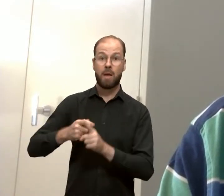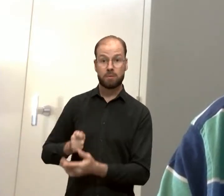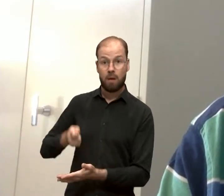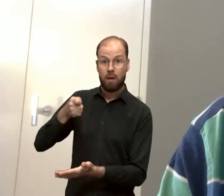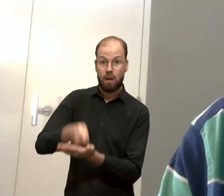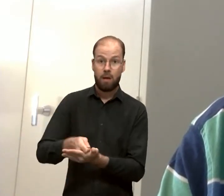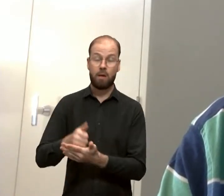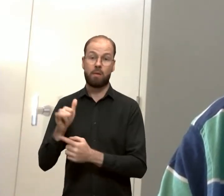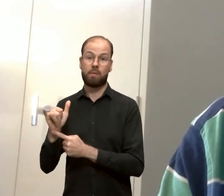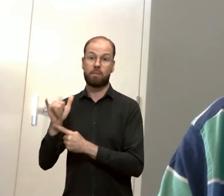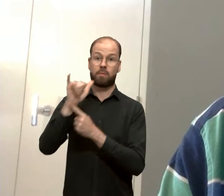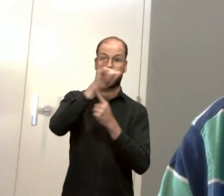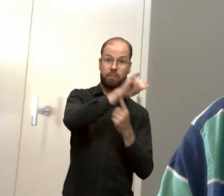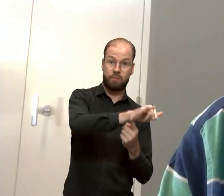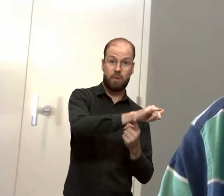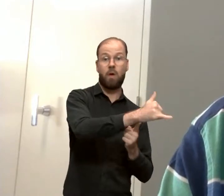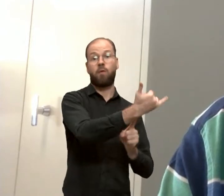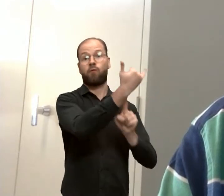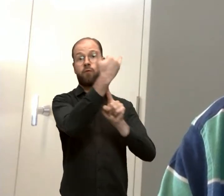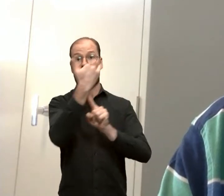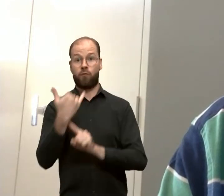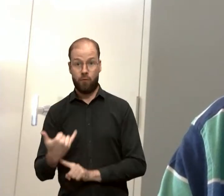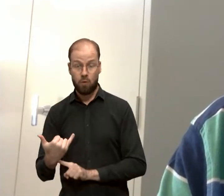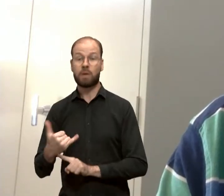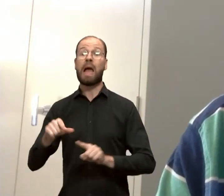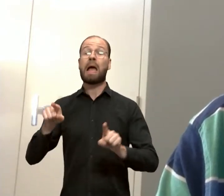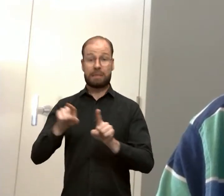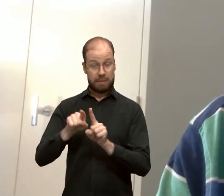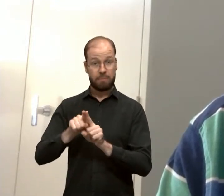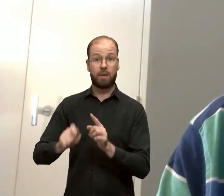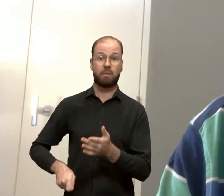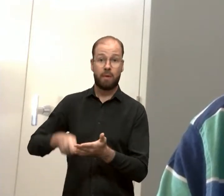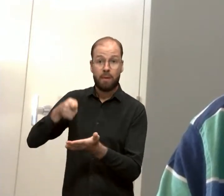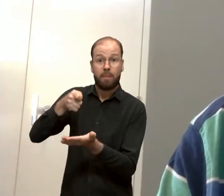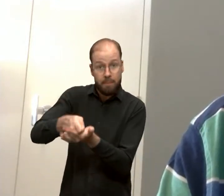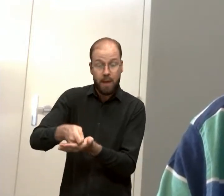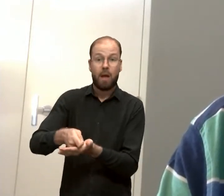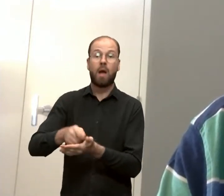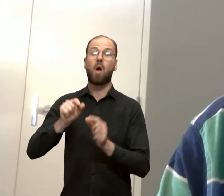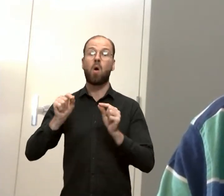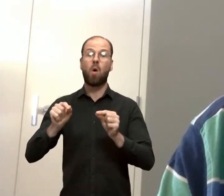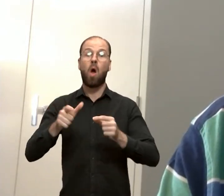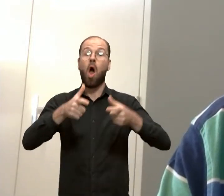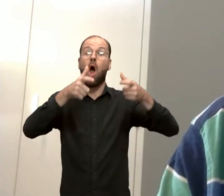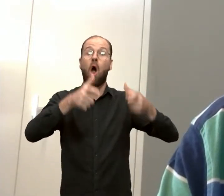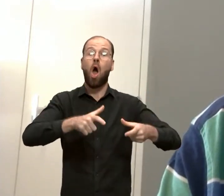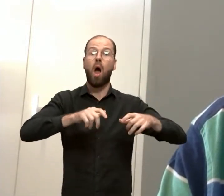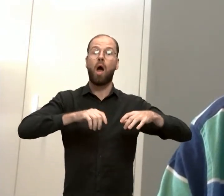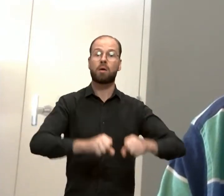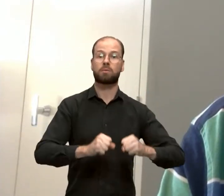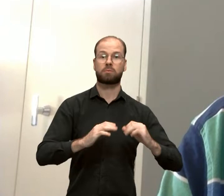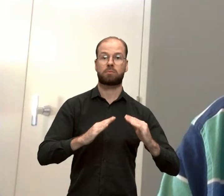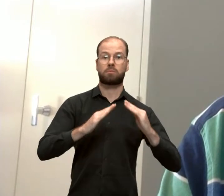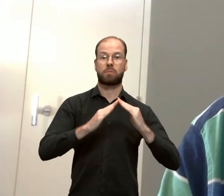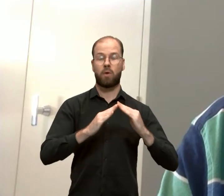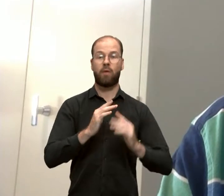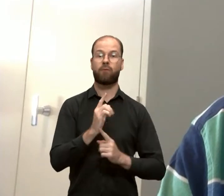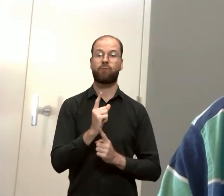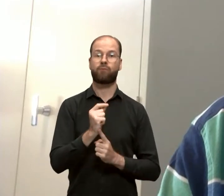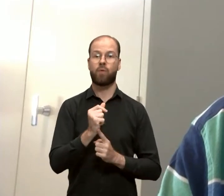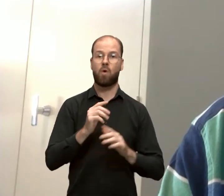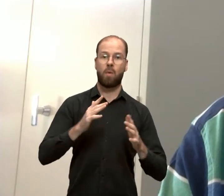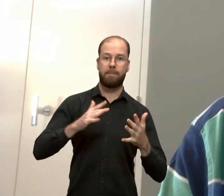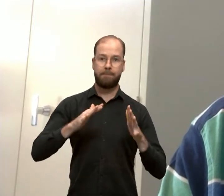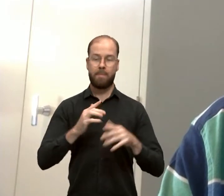volta, as passagens de ida e de volta, e custeia também a instalação do estudante. Ela dá um valor de em torno